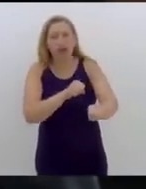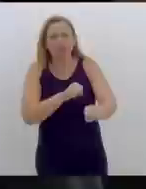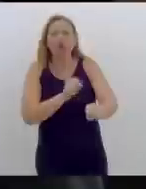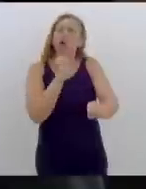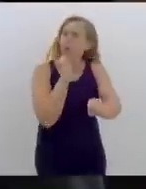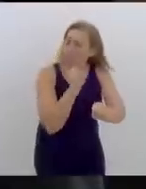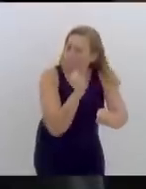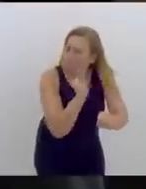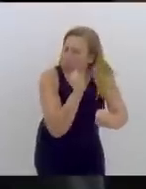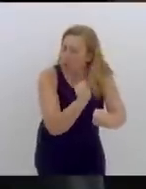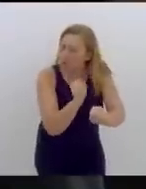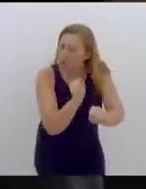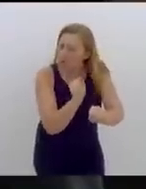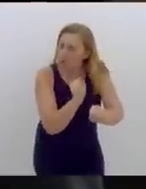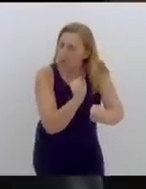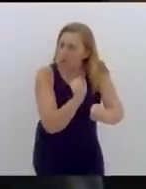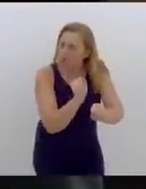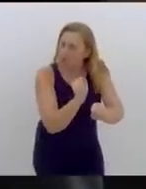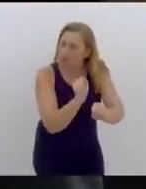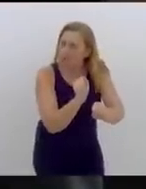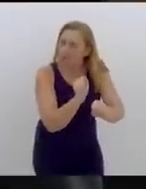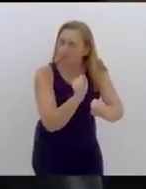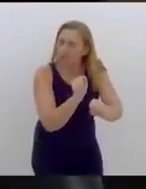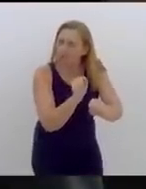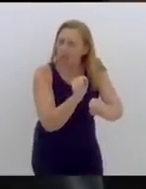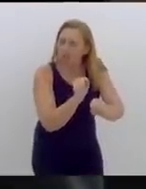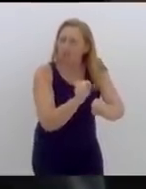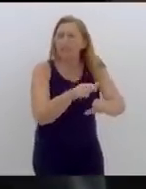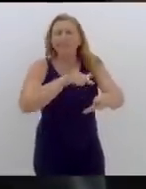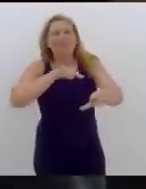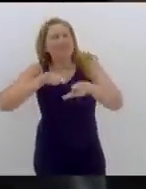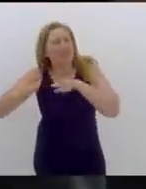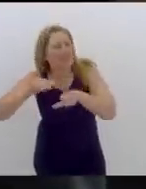pode ser reformado trabalhando